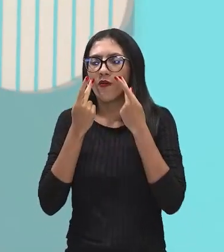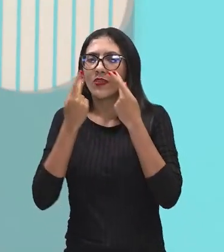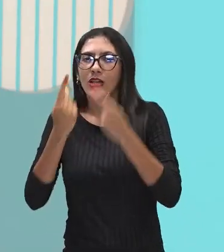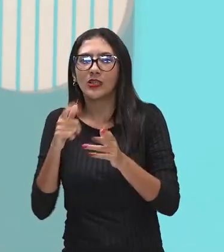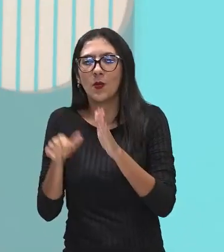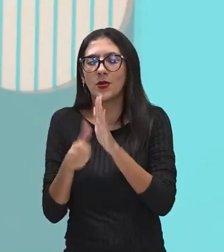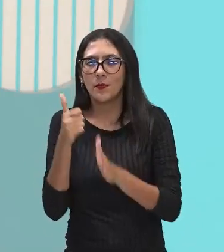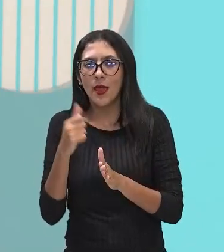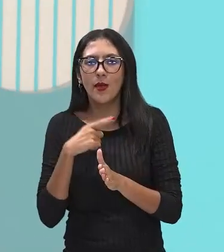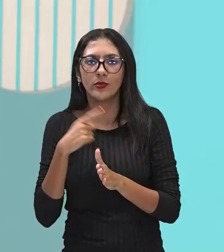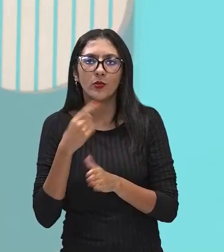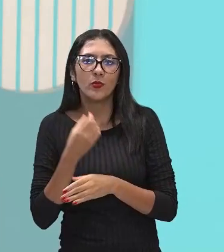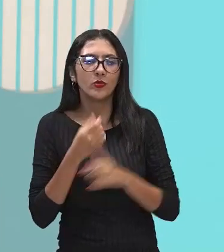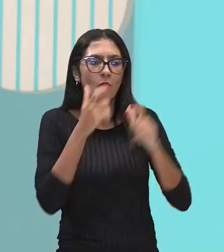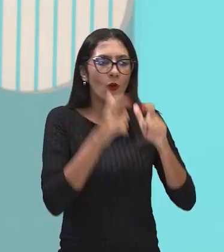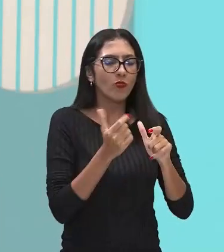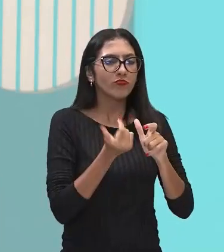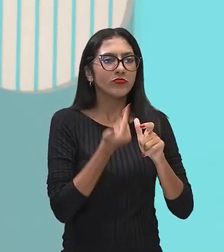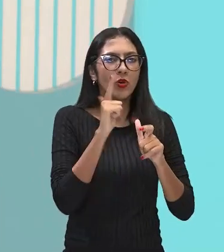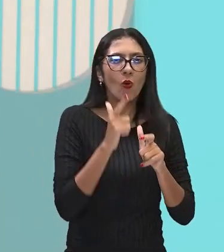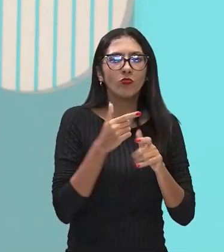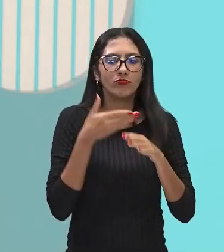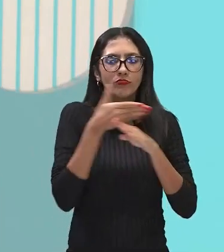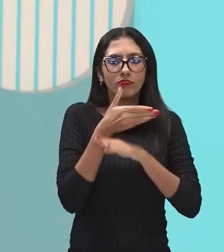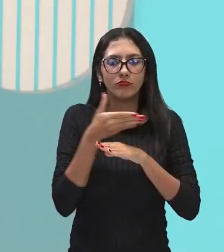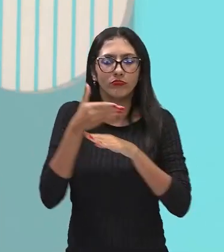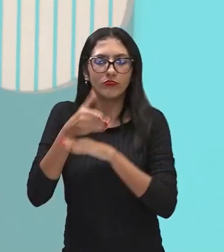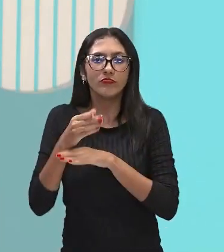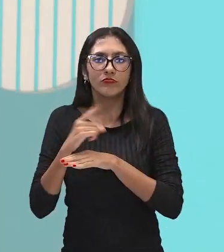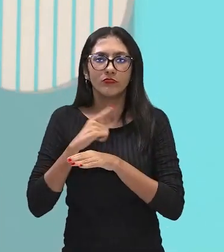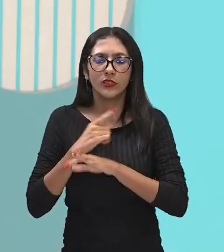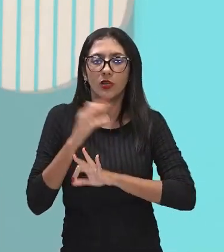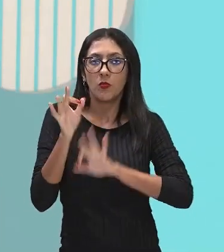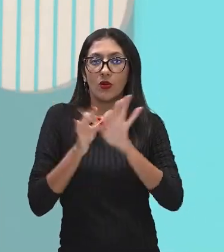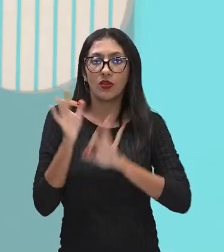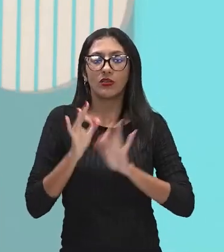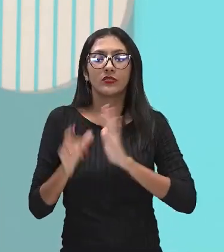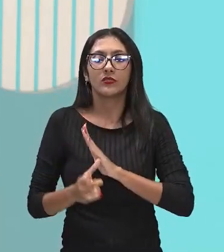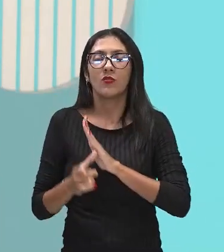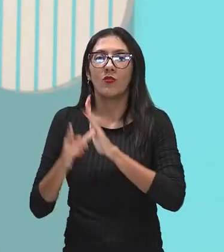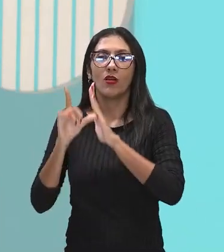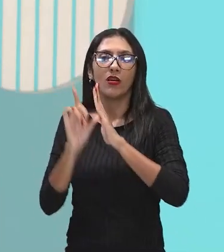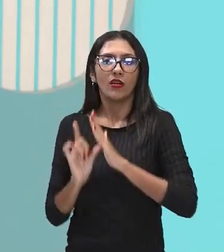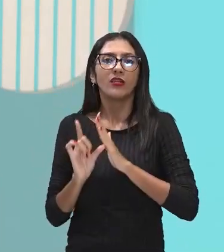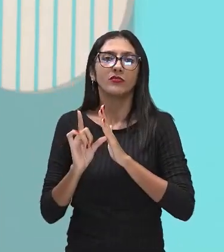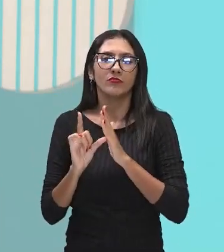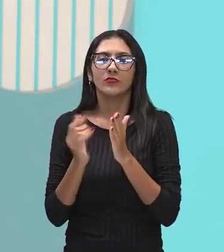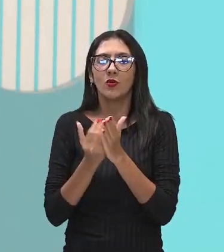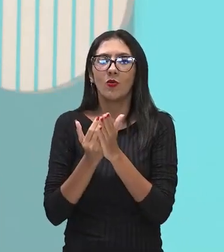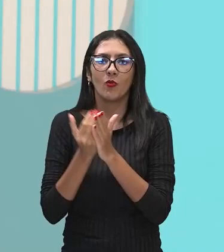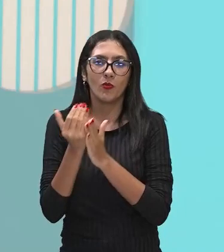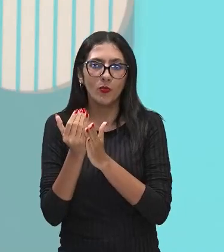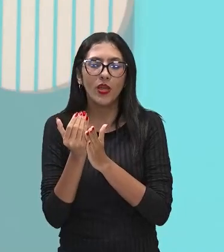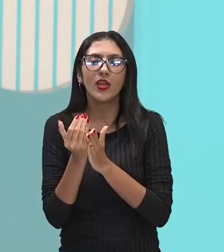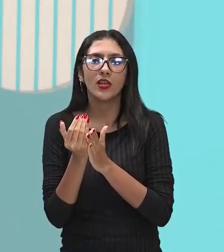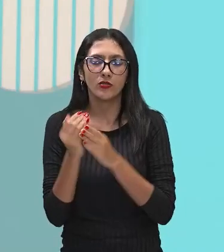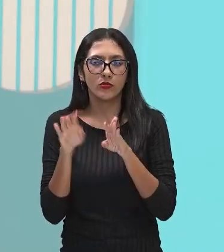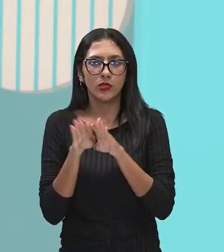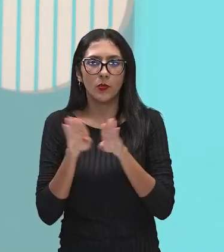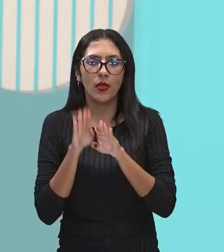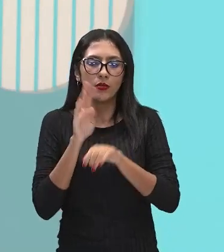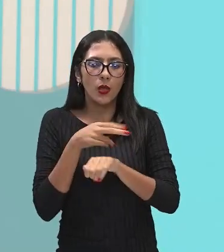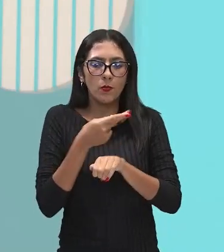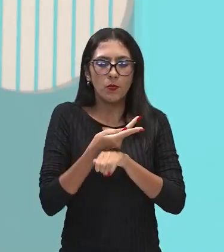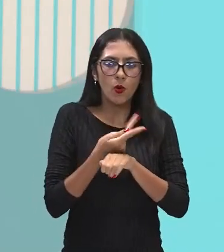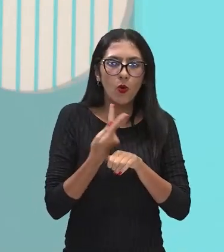conhecer isso, depois eu vou fazer tal coisa. Eu faço um planejamento do que seria o início da minha viagem, do que seria o meio da minha